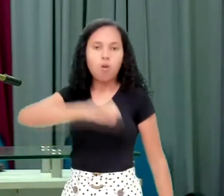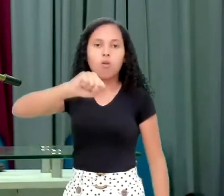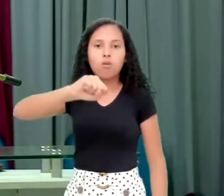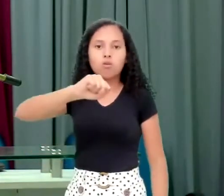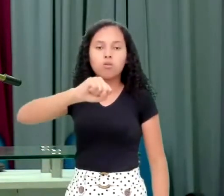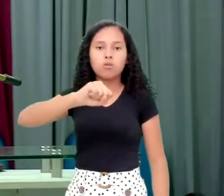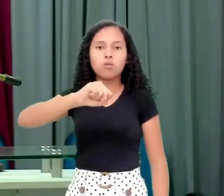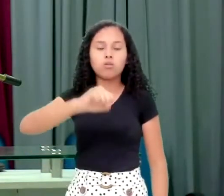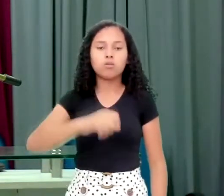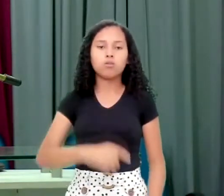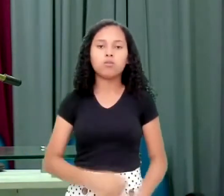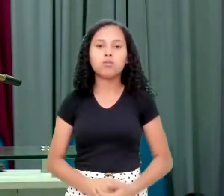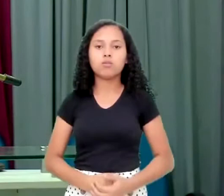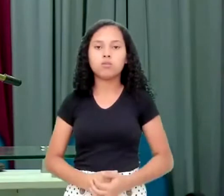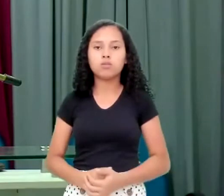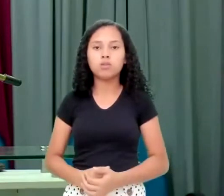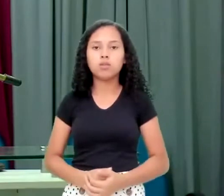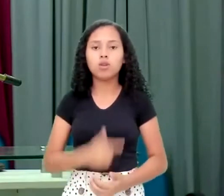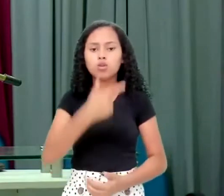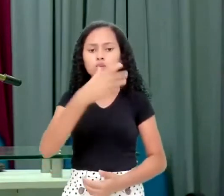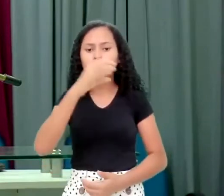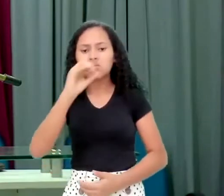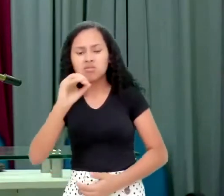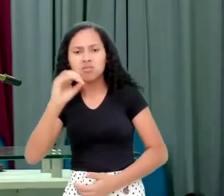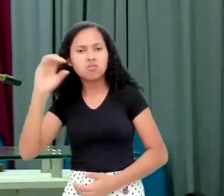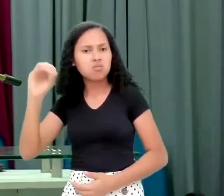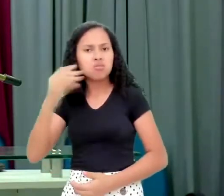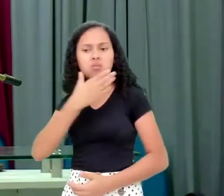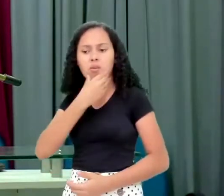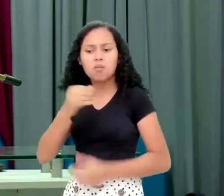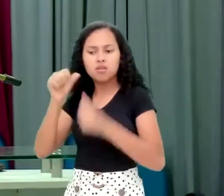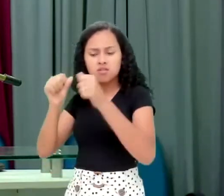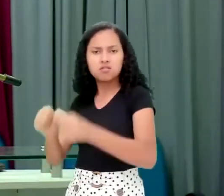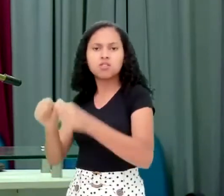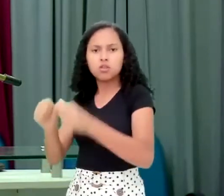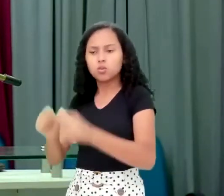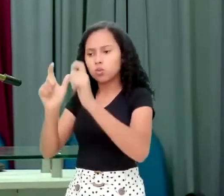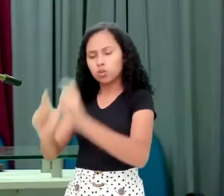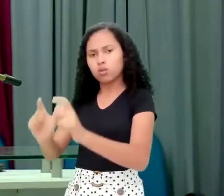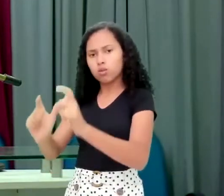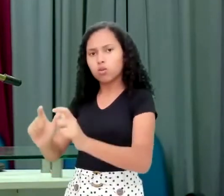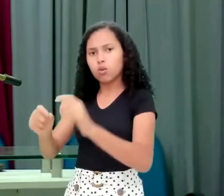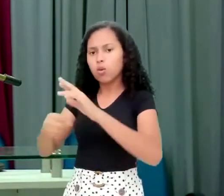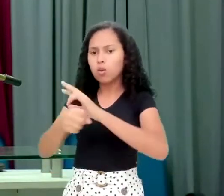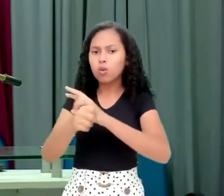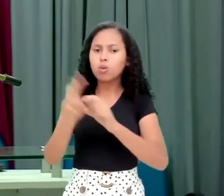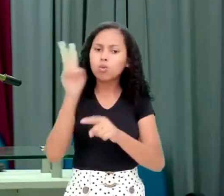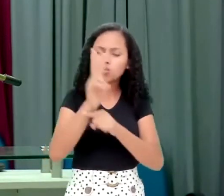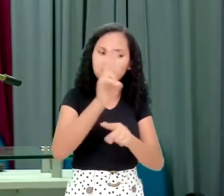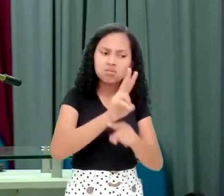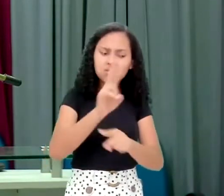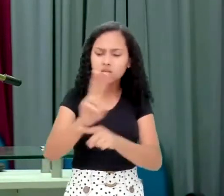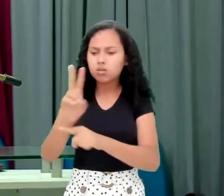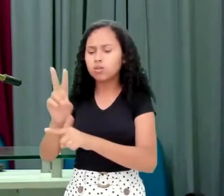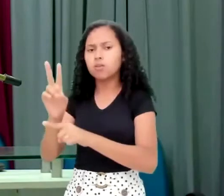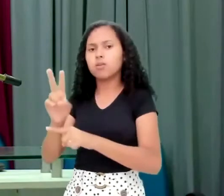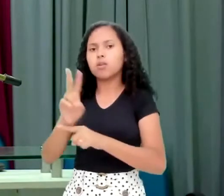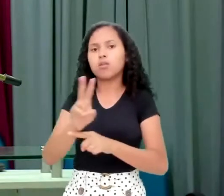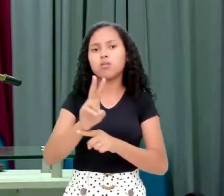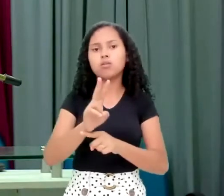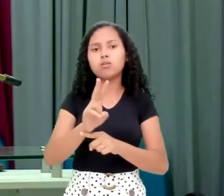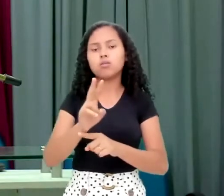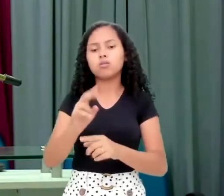na mão, ficando 200 homens ainda ali no arraial, cuidando, fazendo a segurança do